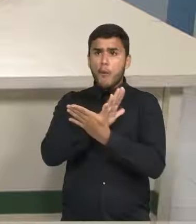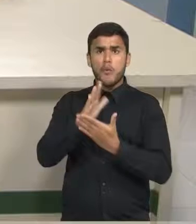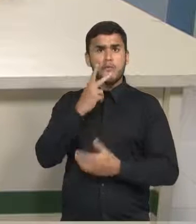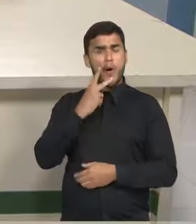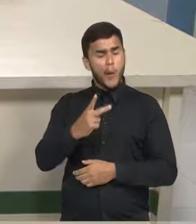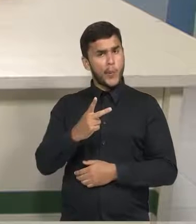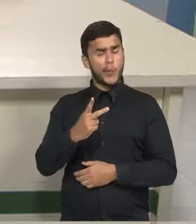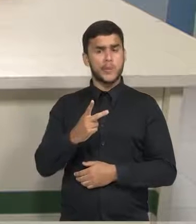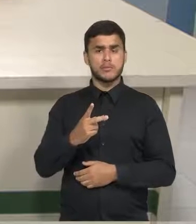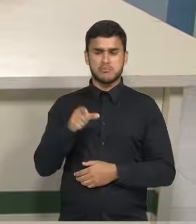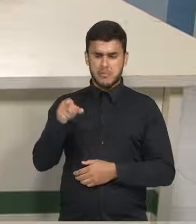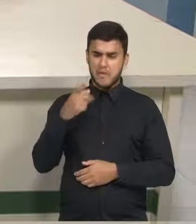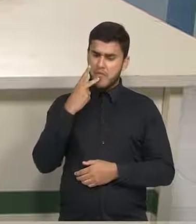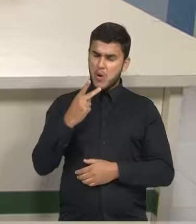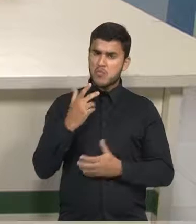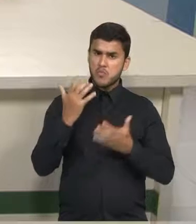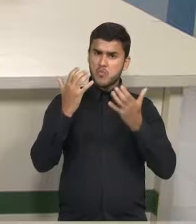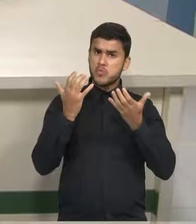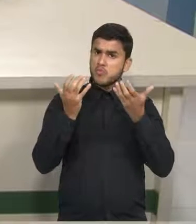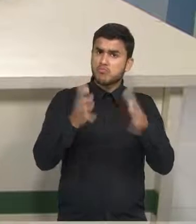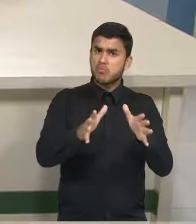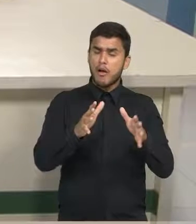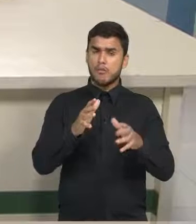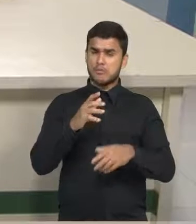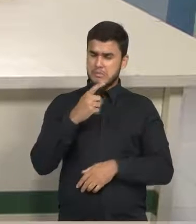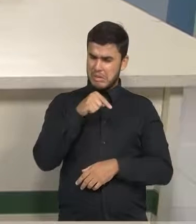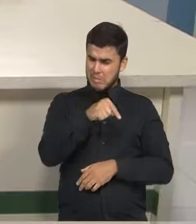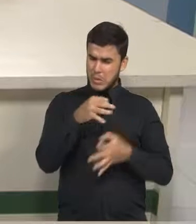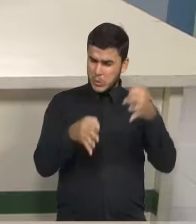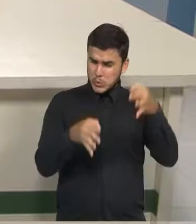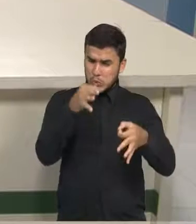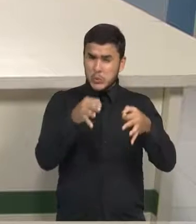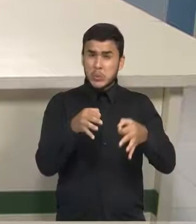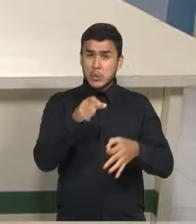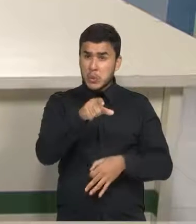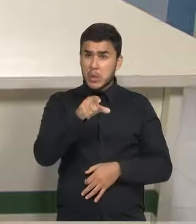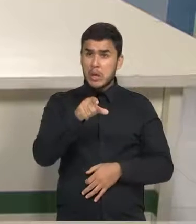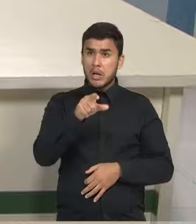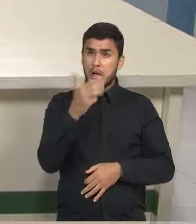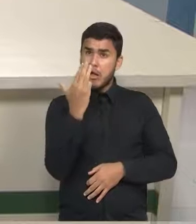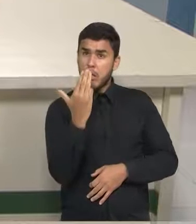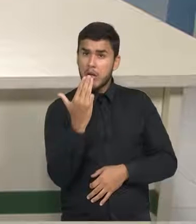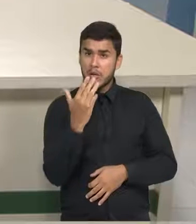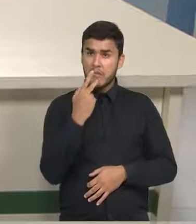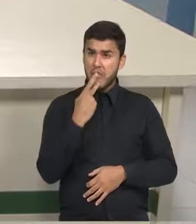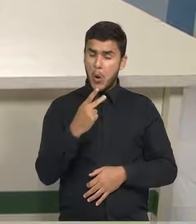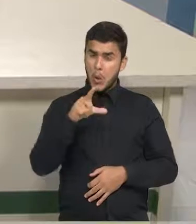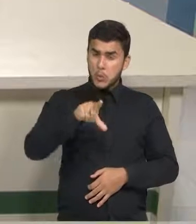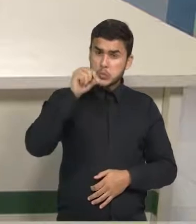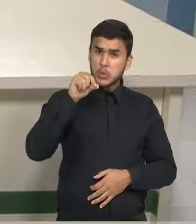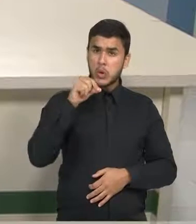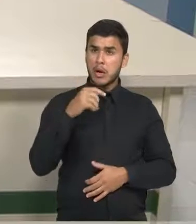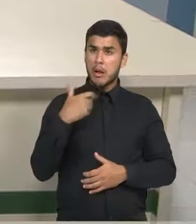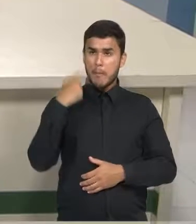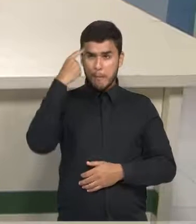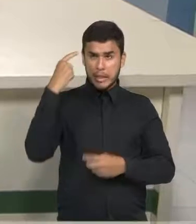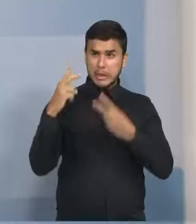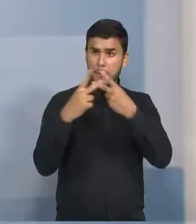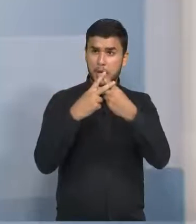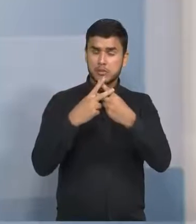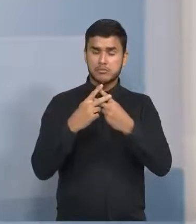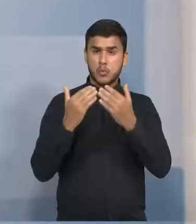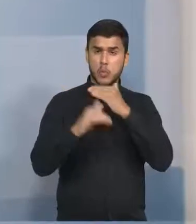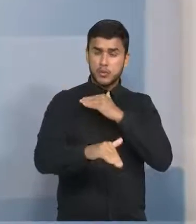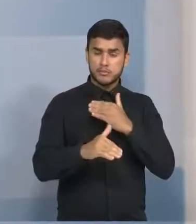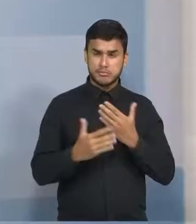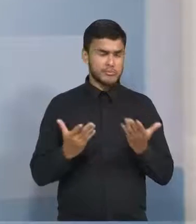pregaram o desrespeito à justiça e atacaram a justiça. Esse recado da ministra era para eles, Luiz? O mais